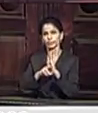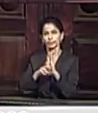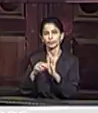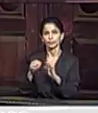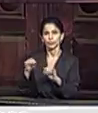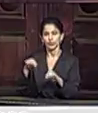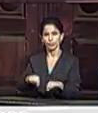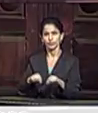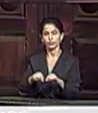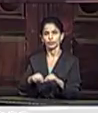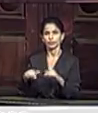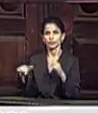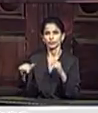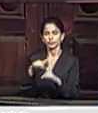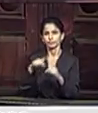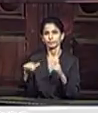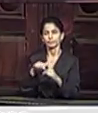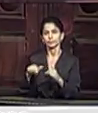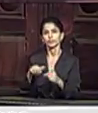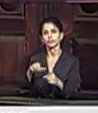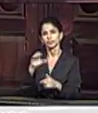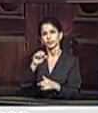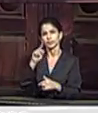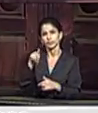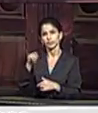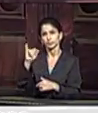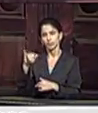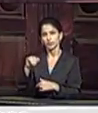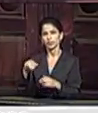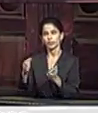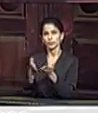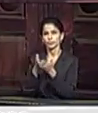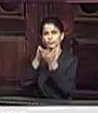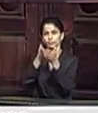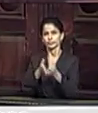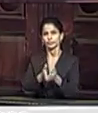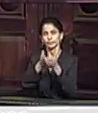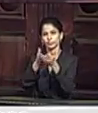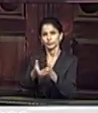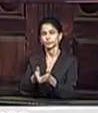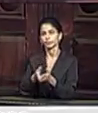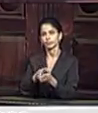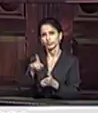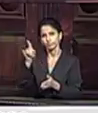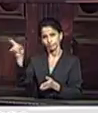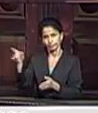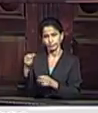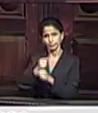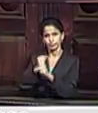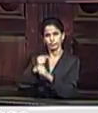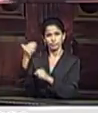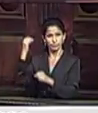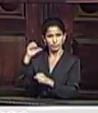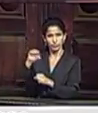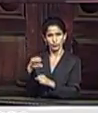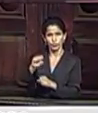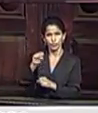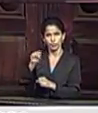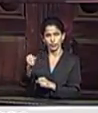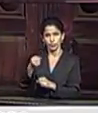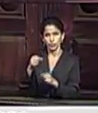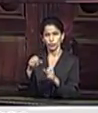gente trabalhou aqui a CP das barcas, descobriu que, embora as barcas tenham sido privatizadas em 98, e